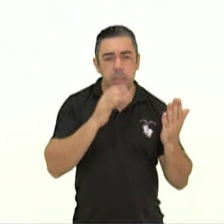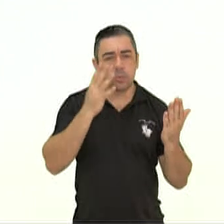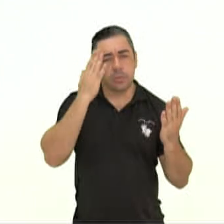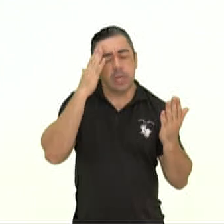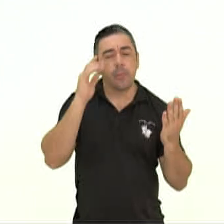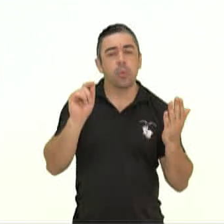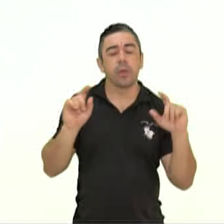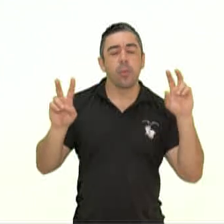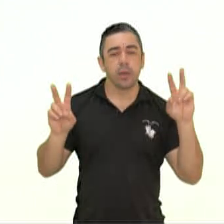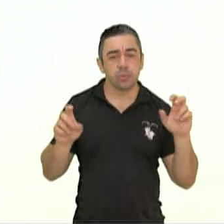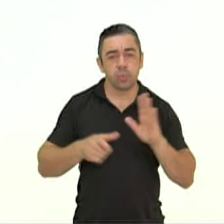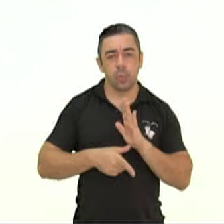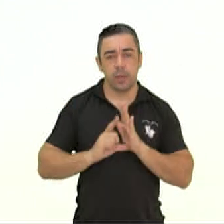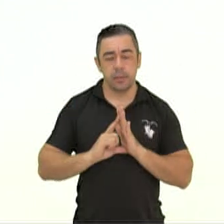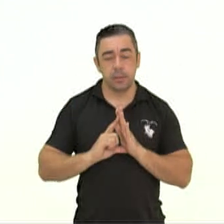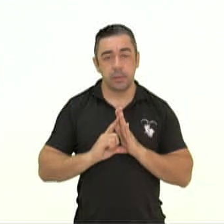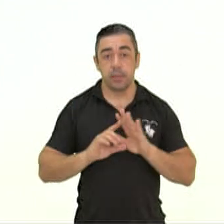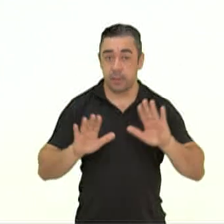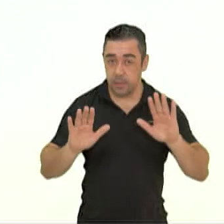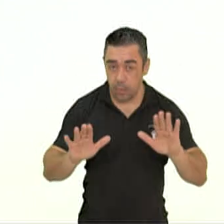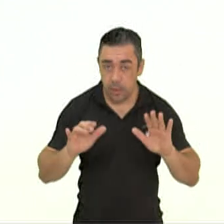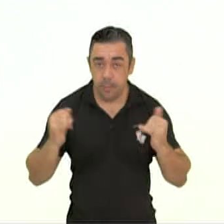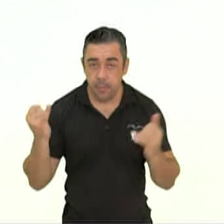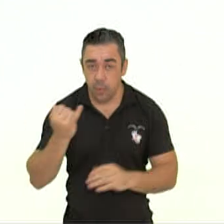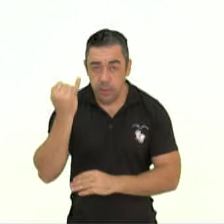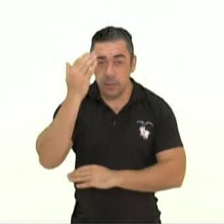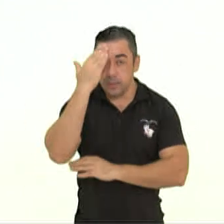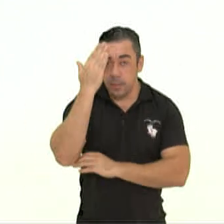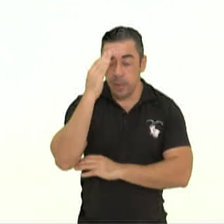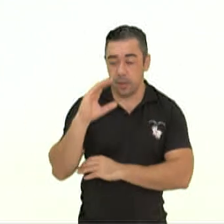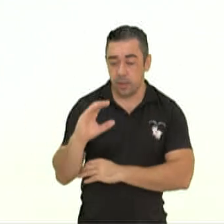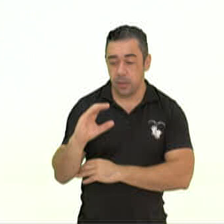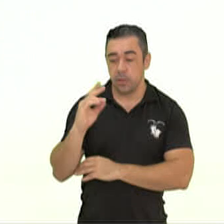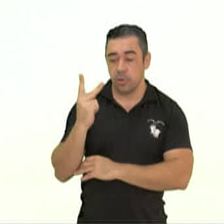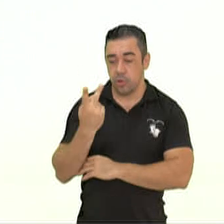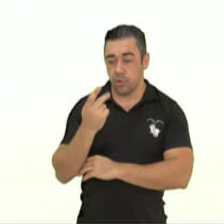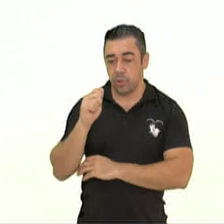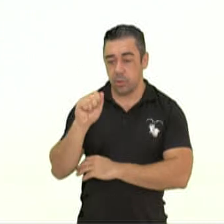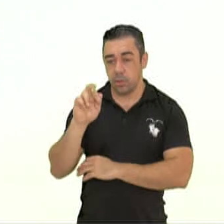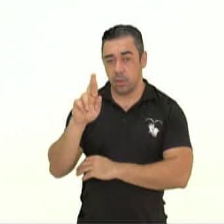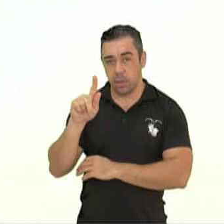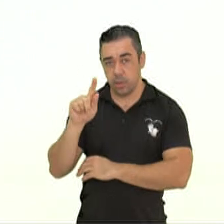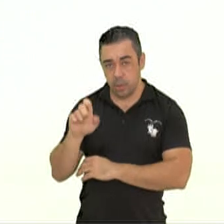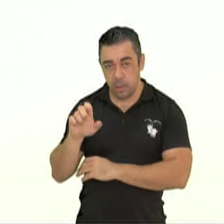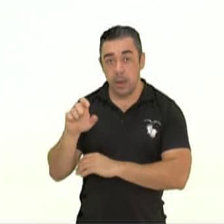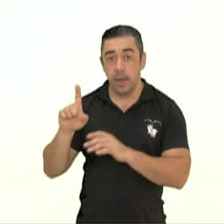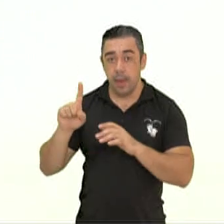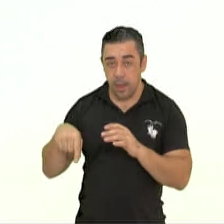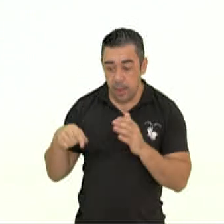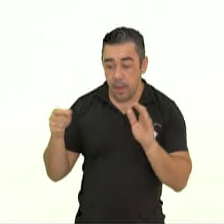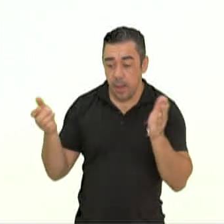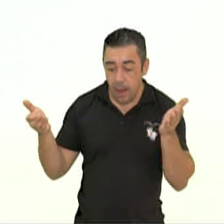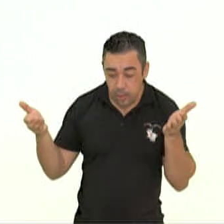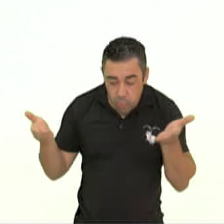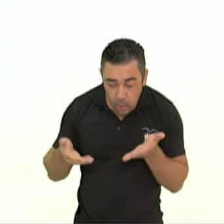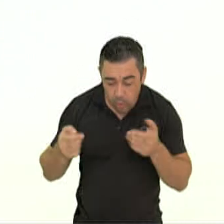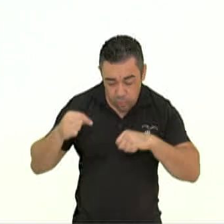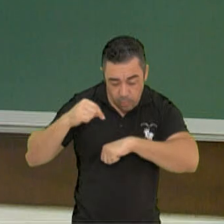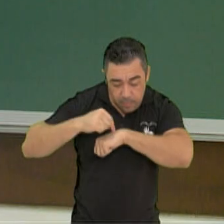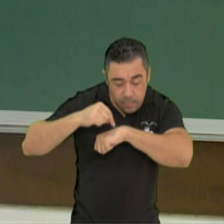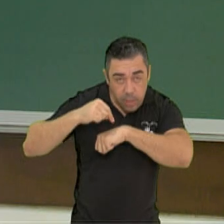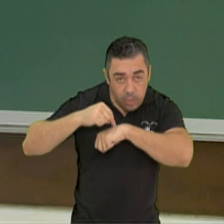assunto abordado, né? Então, muito importante saber, a charge, gente, ele é um assunto atual, do